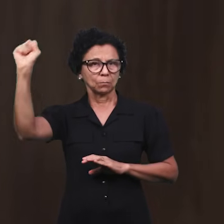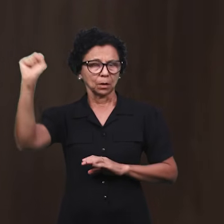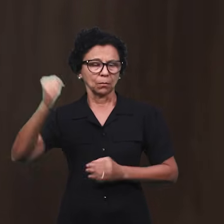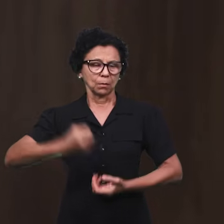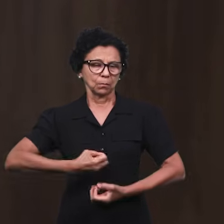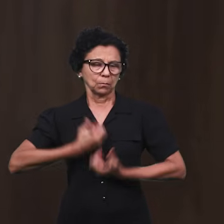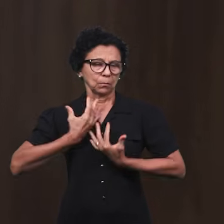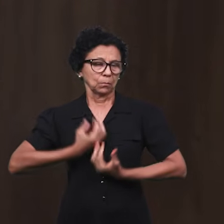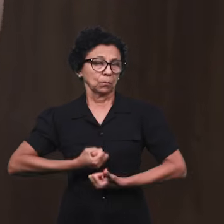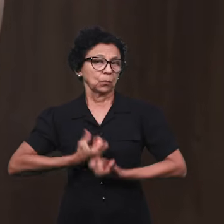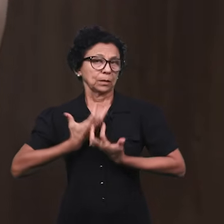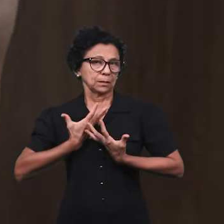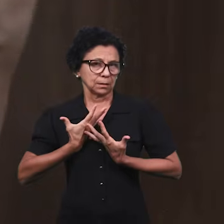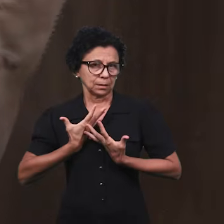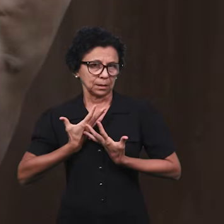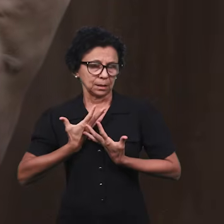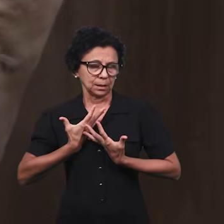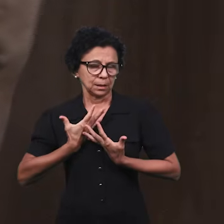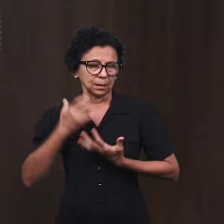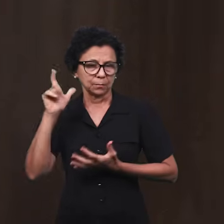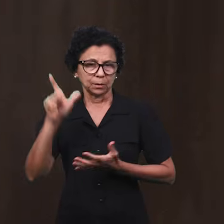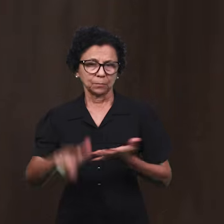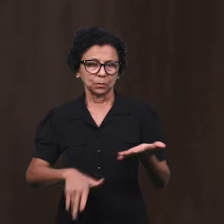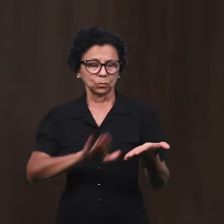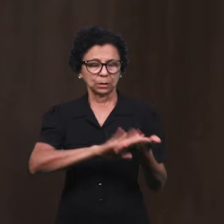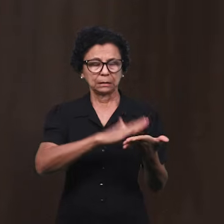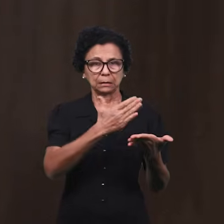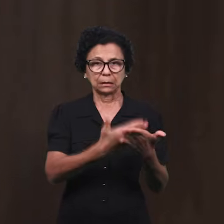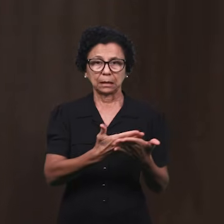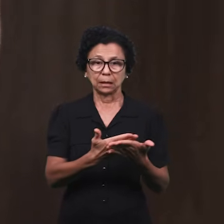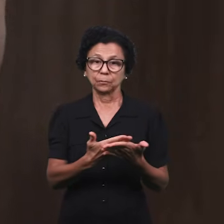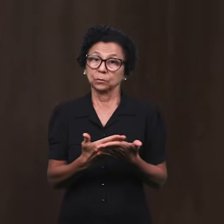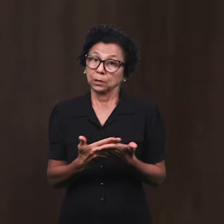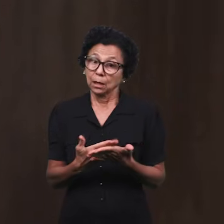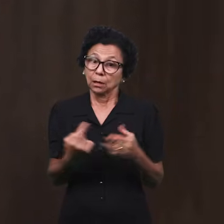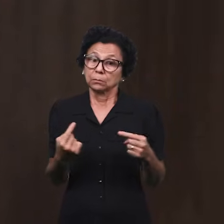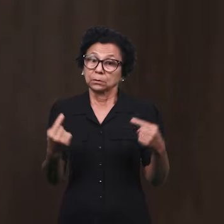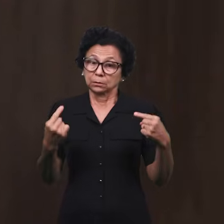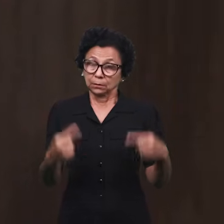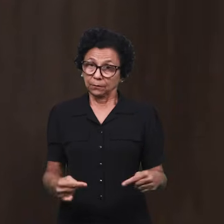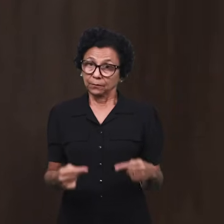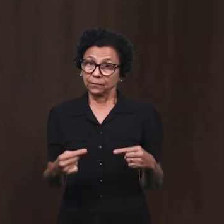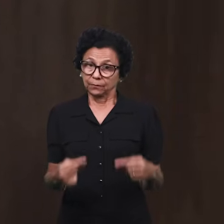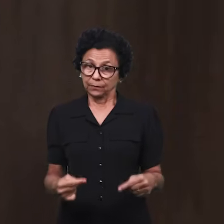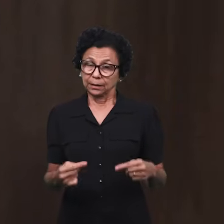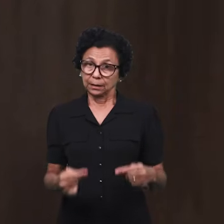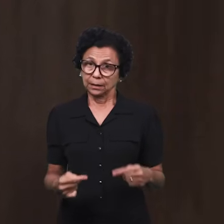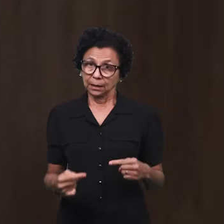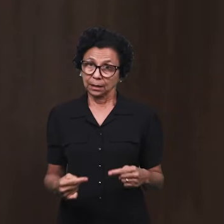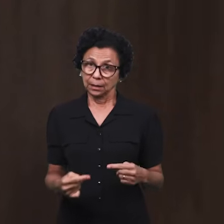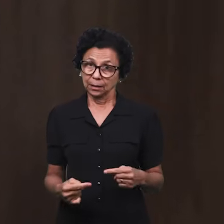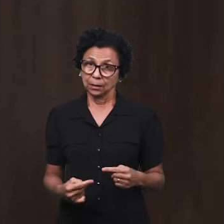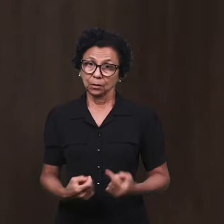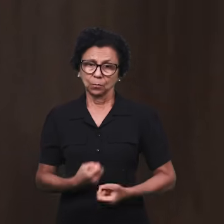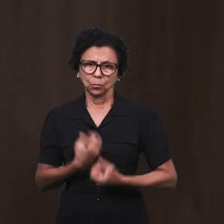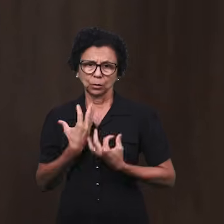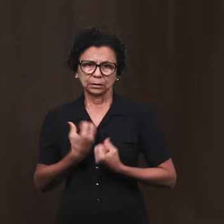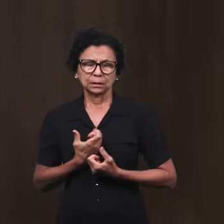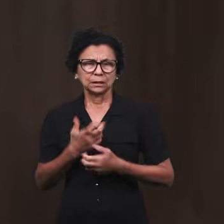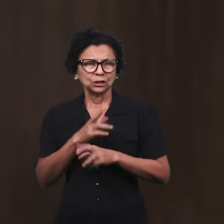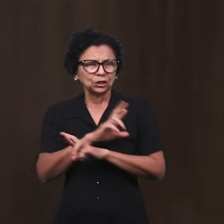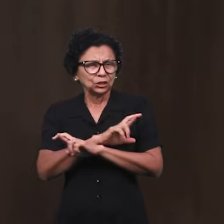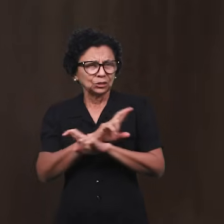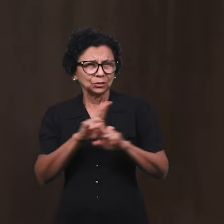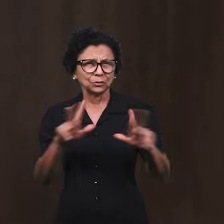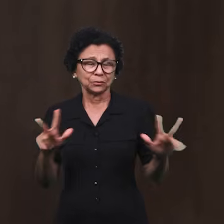intérprete, porque a poesia do livro de Cantares de Salomão é uma poesia totalmente diferente de um Salmos, e